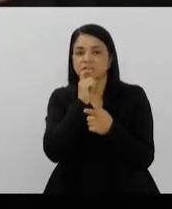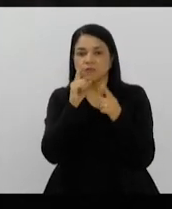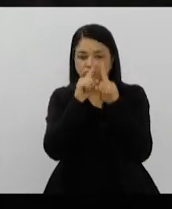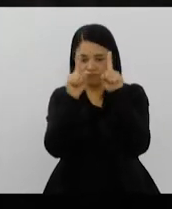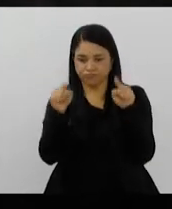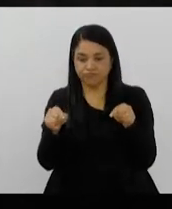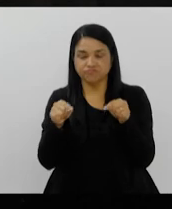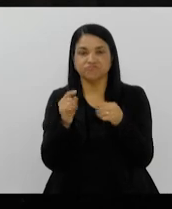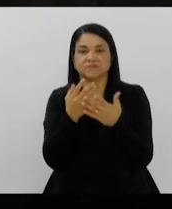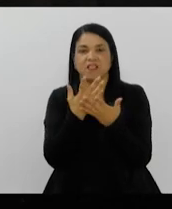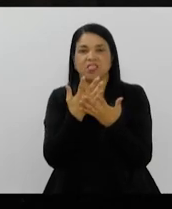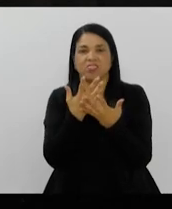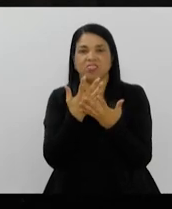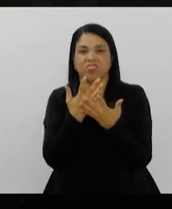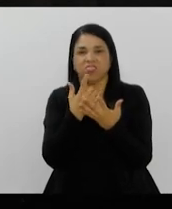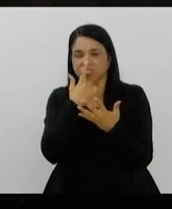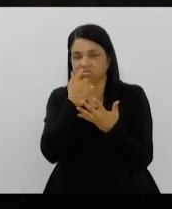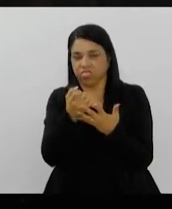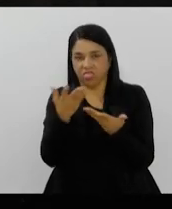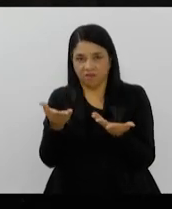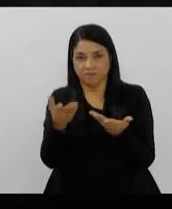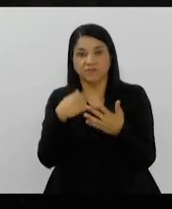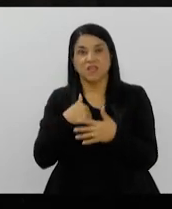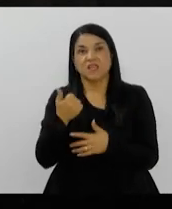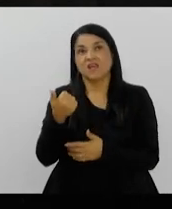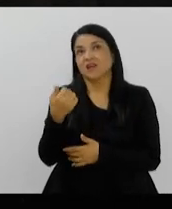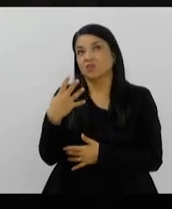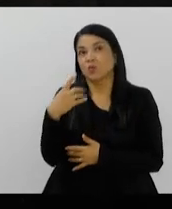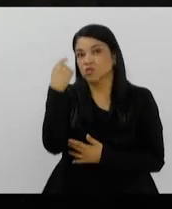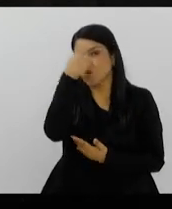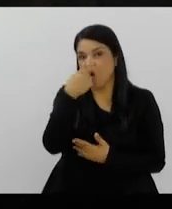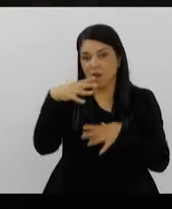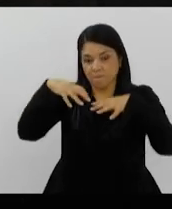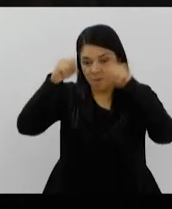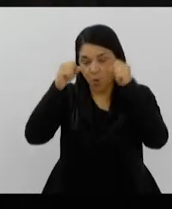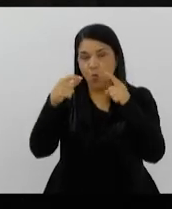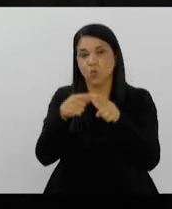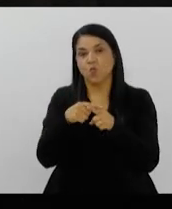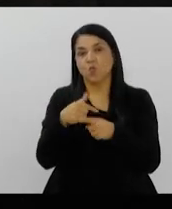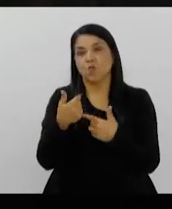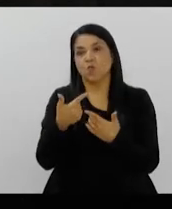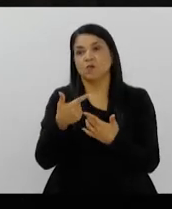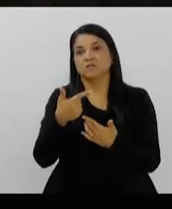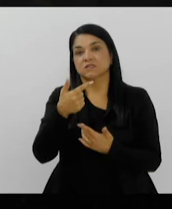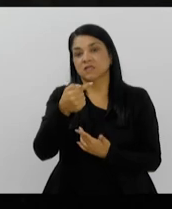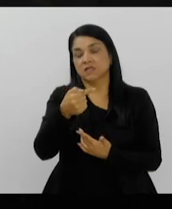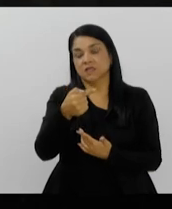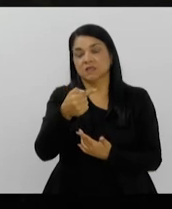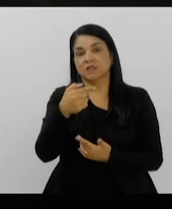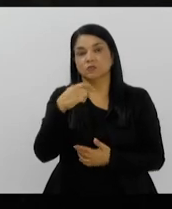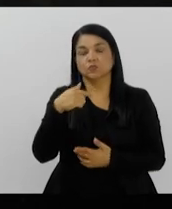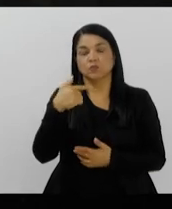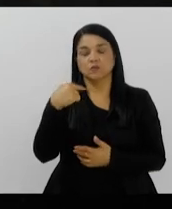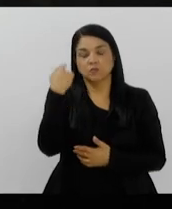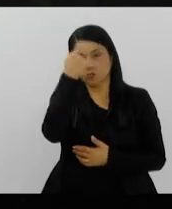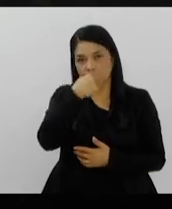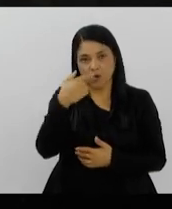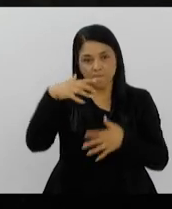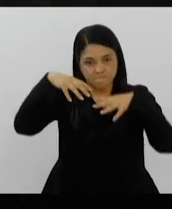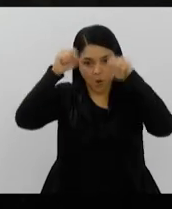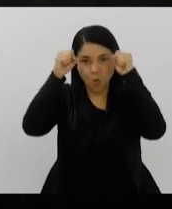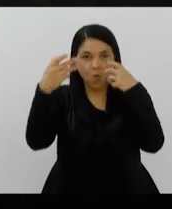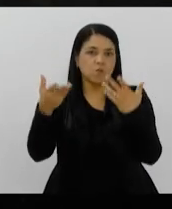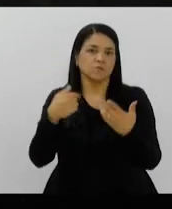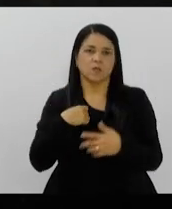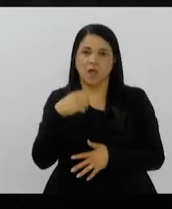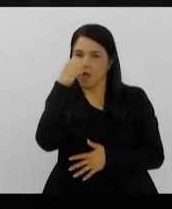ter ausência de 14 horas, alguns bairros 48 horas, teve cidade que ficou 72 horas sem energia, e esse absurdo